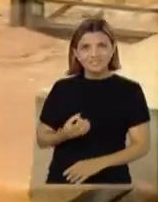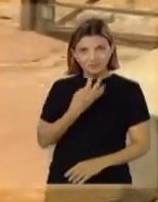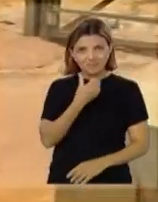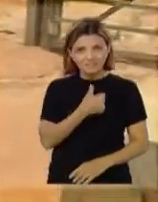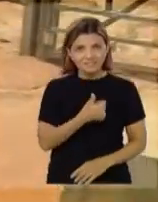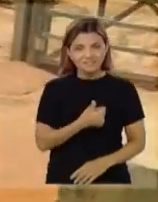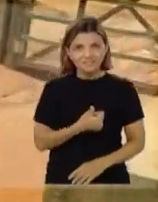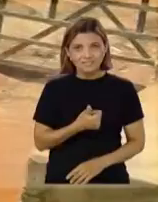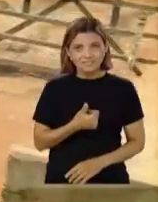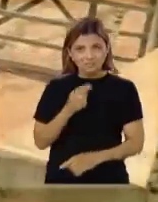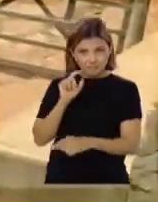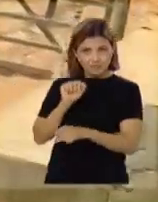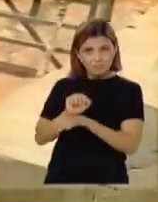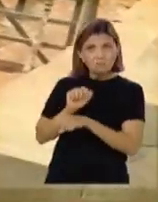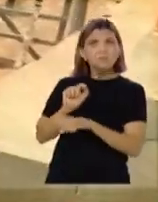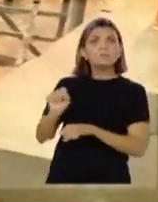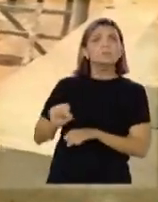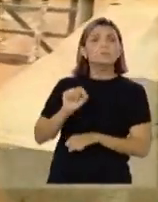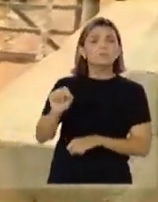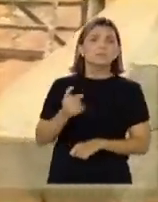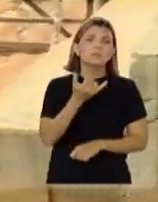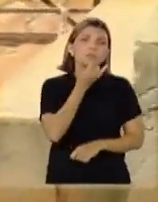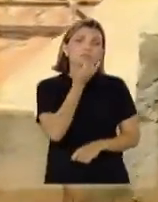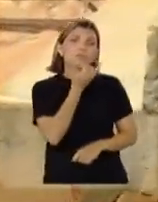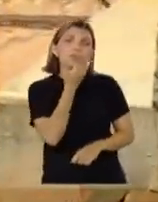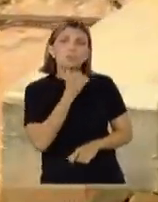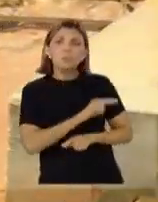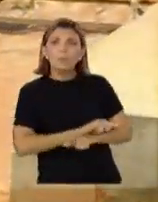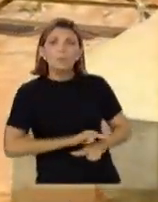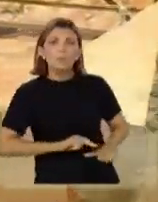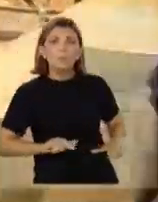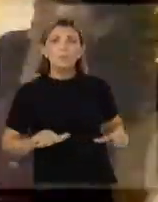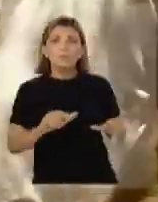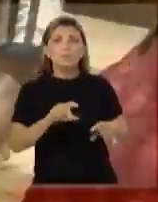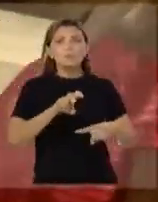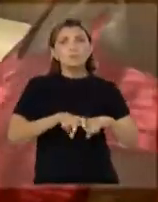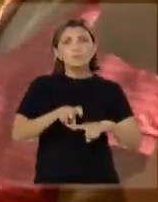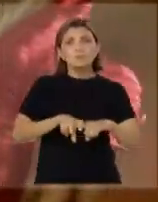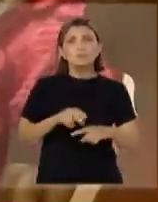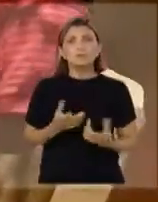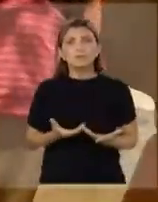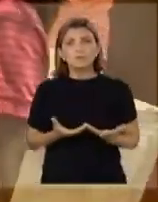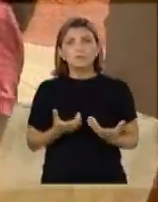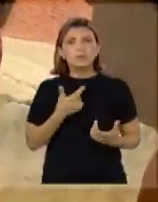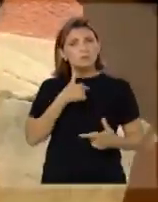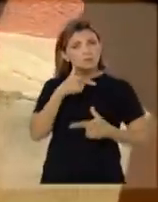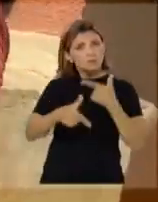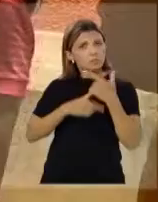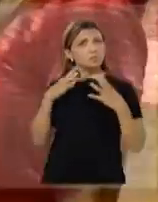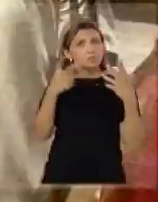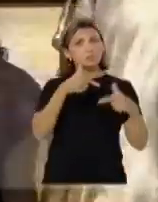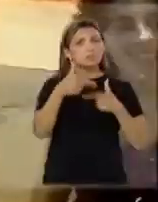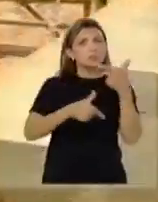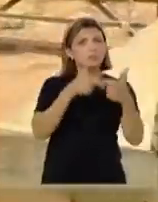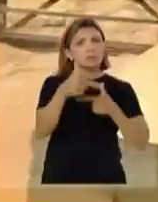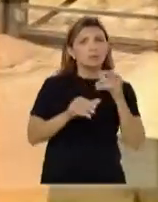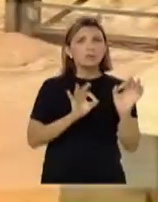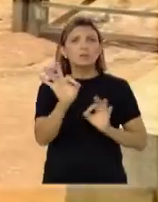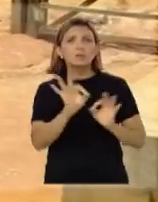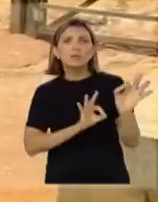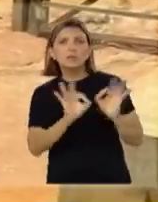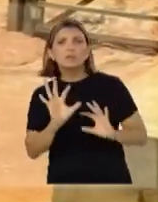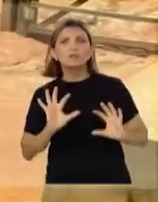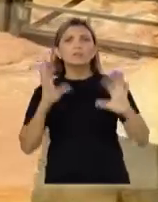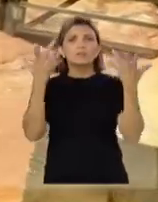Nossa, as coisas estão melhorando, né, gente? Bom dia. E aí, oi, beleza? Oi. Vocês estão me esperando? Desculpa, a gente não viu ninguém por aqui. Porque uns